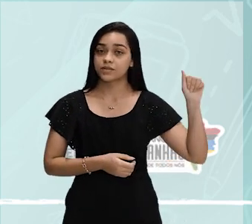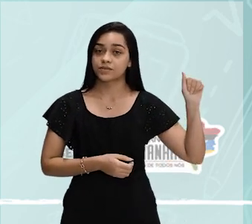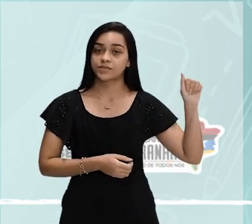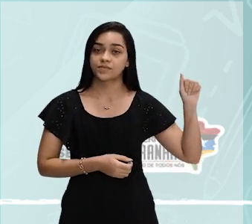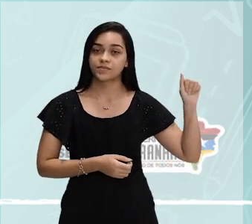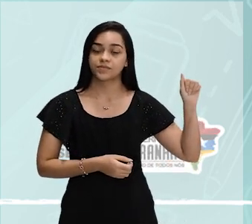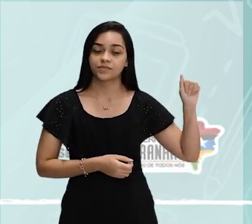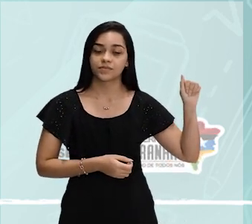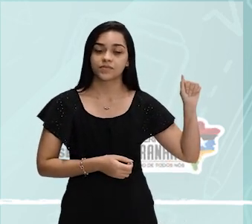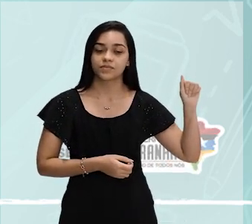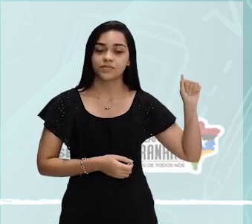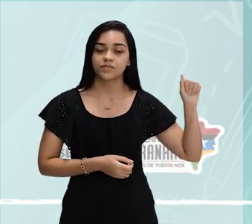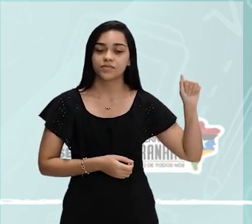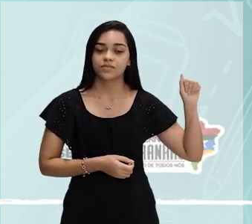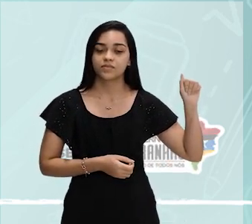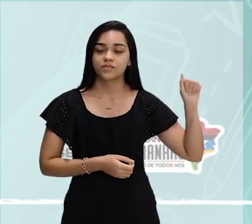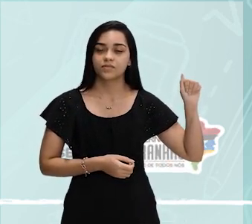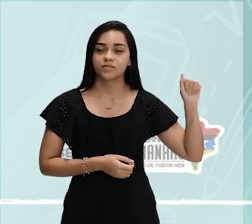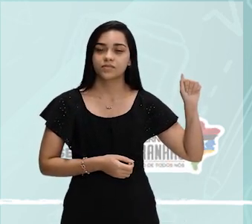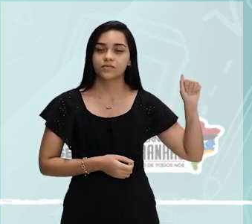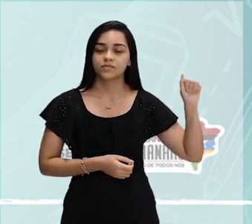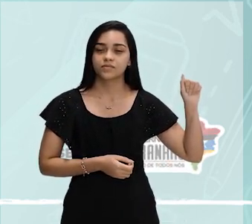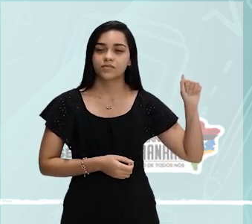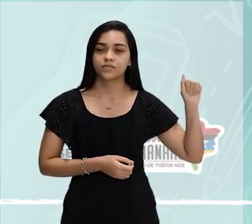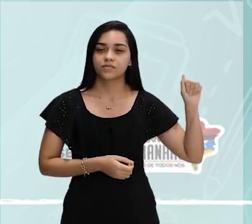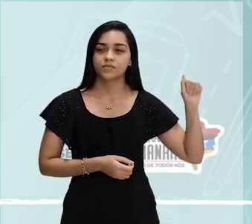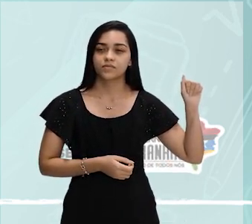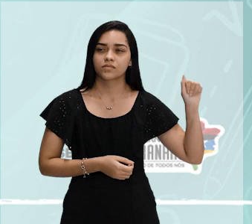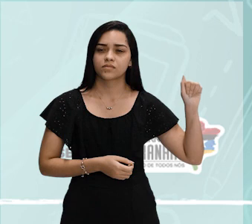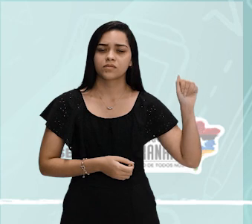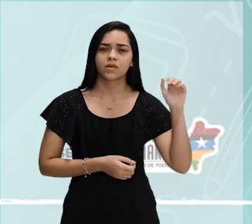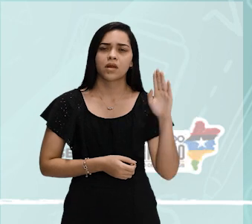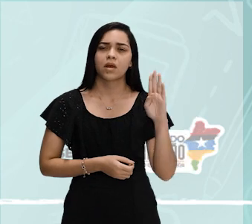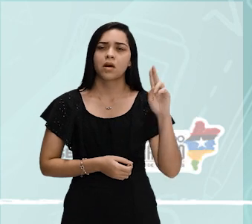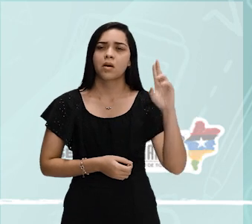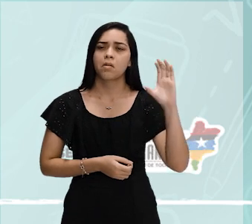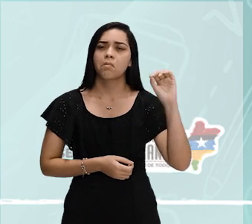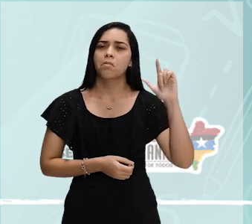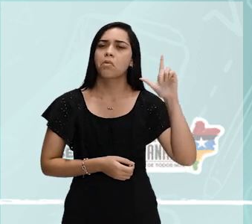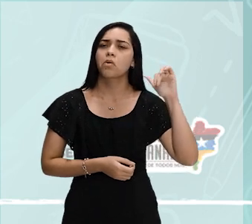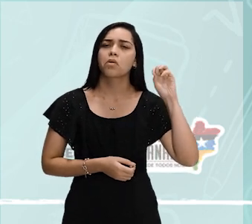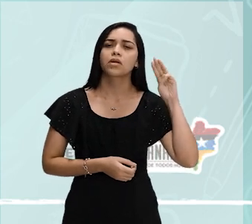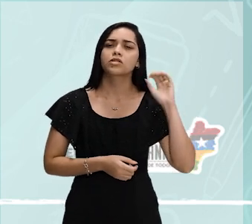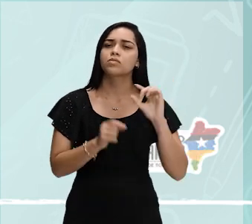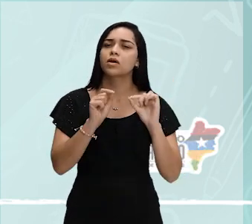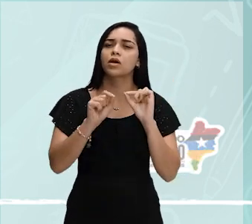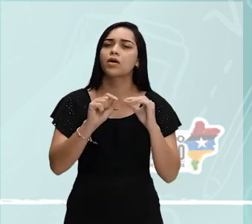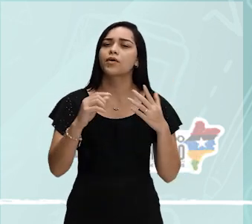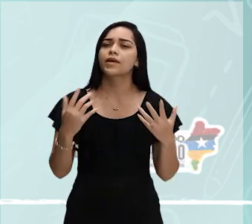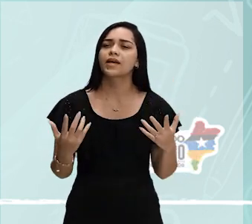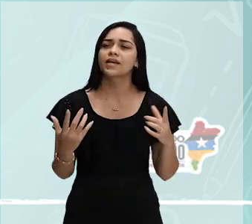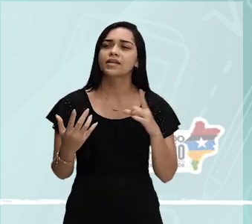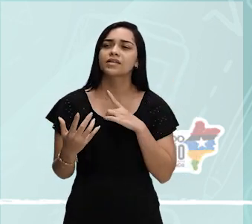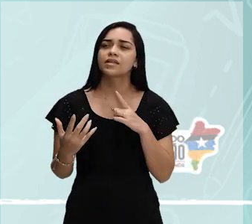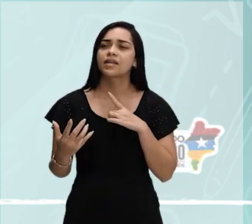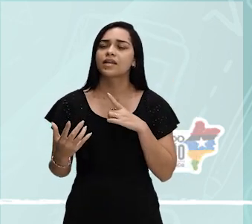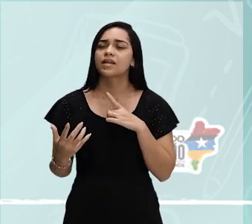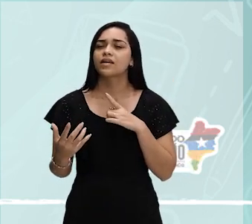Subjetivismo, bucolismo e sentimentalismo. Cacau, o que é bucolismo? Eu não lembro. Lembra sim. Isso aí é lá